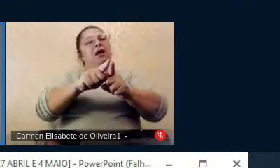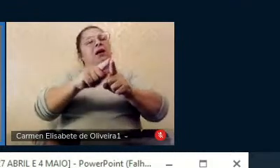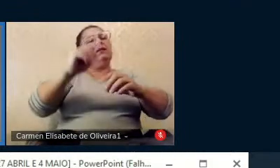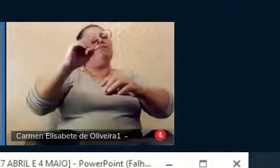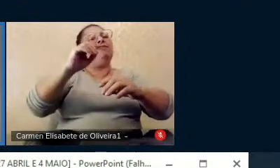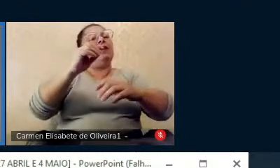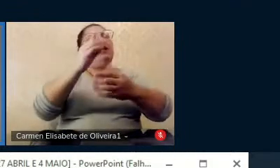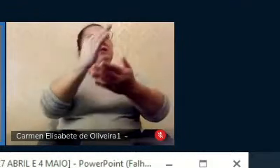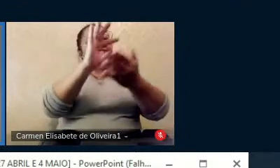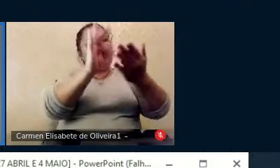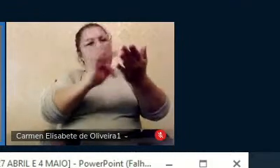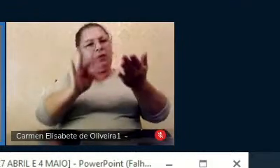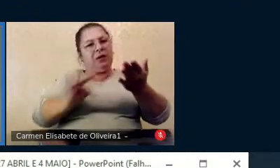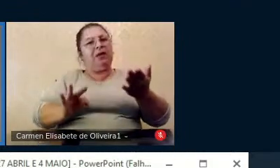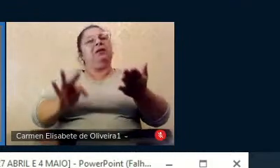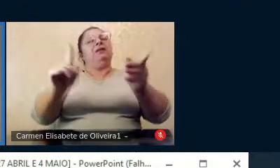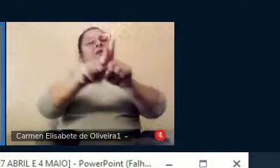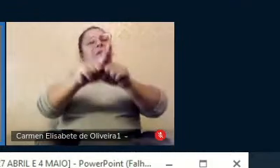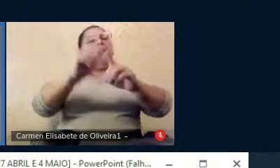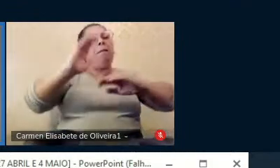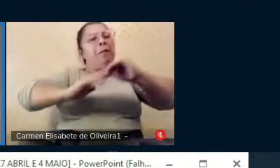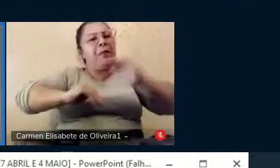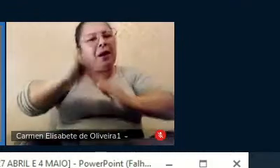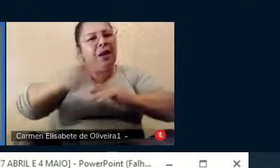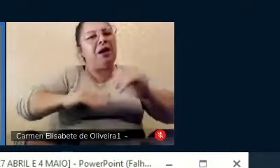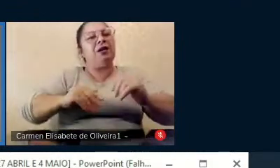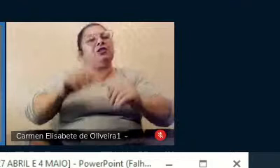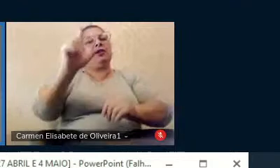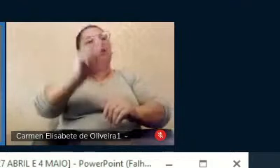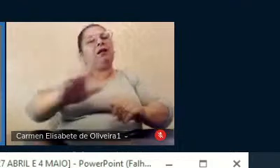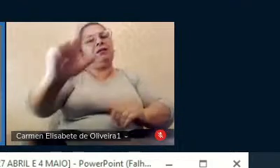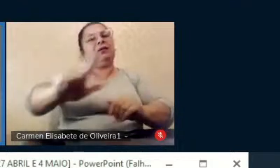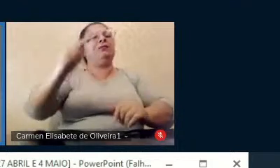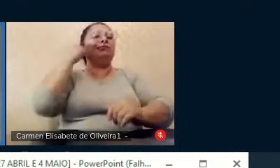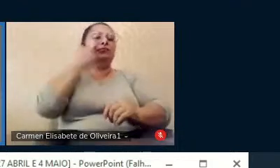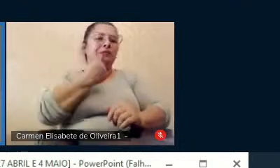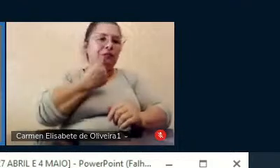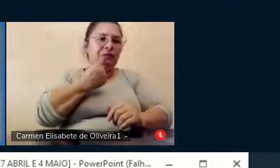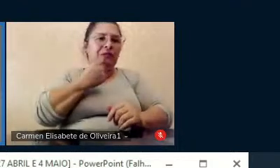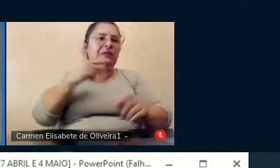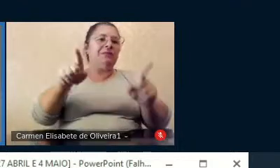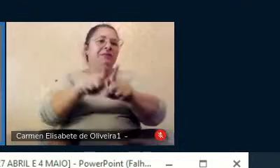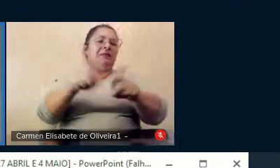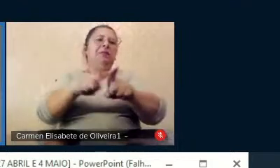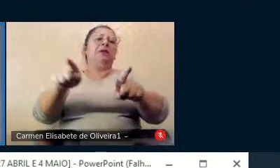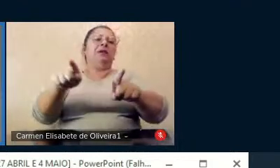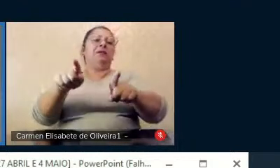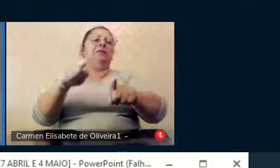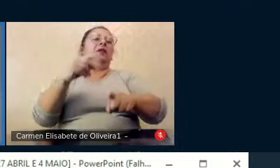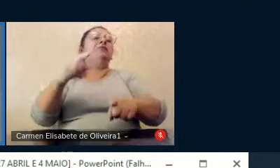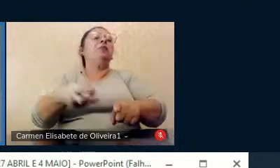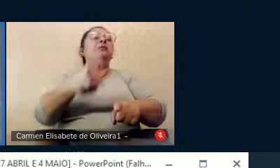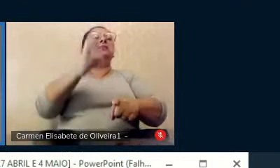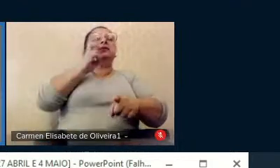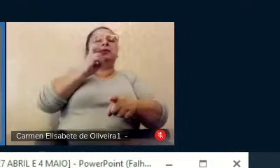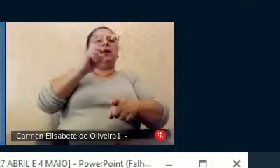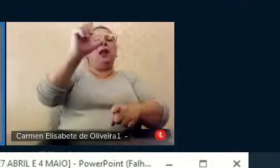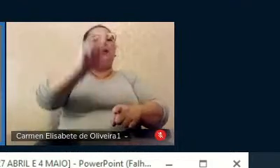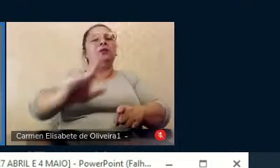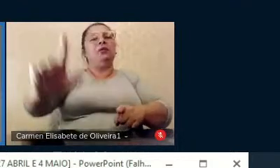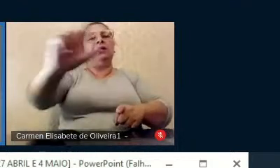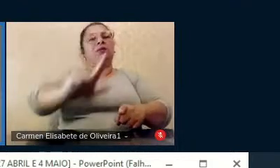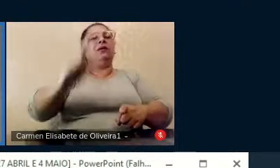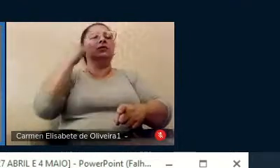práticos, que estão relacionados à literatura surda. E também nós vamos ver a literatura surda, ela abarca diversos tipos